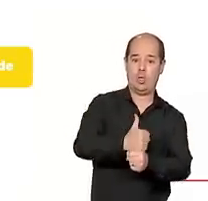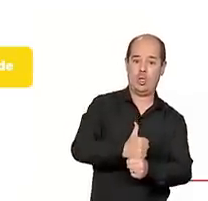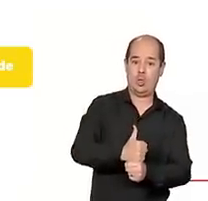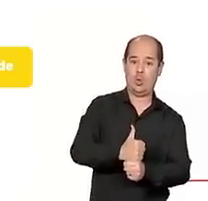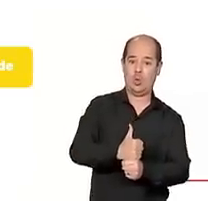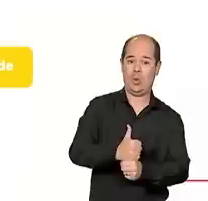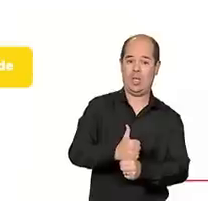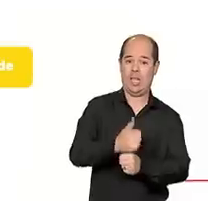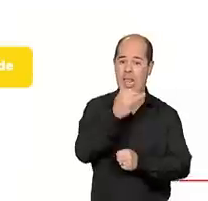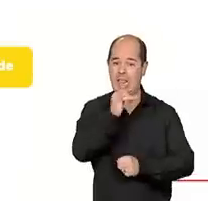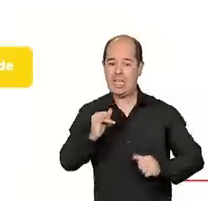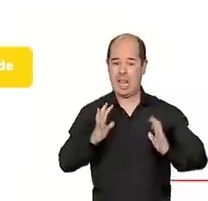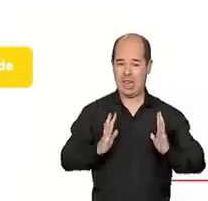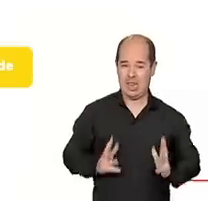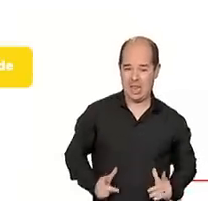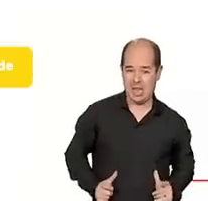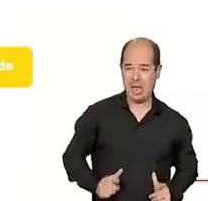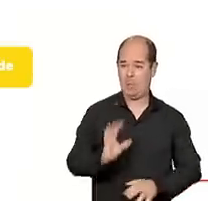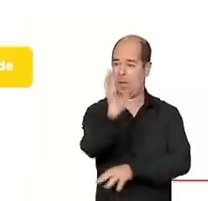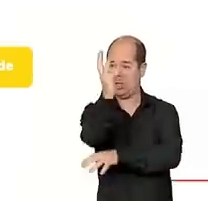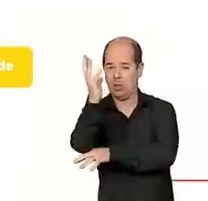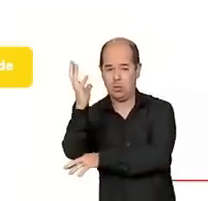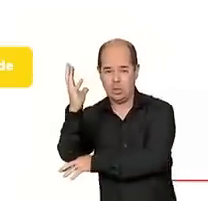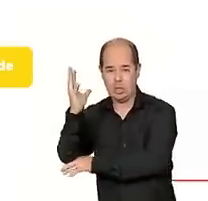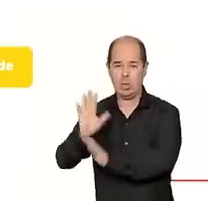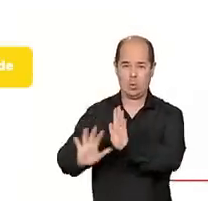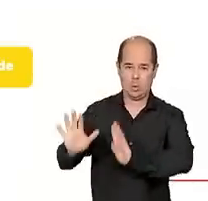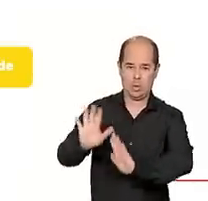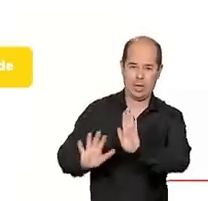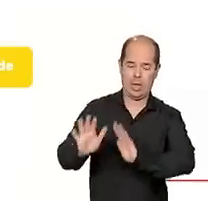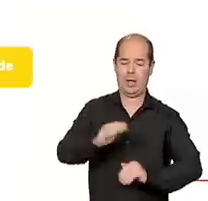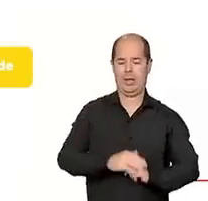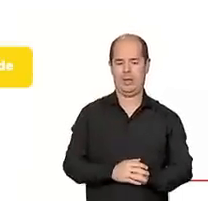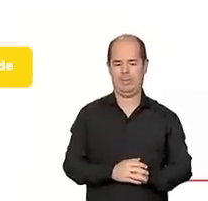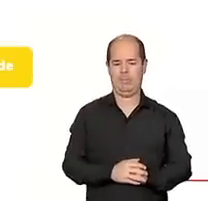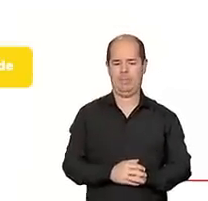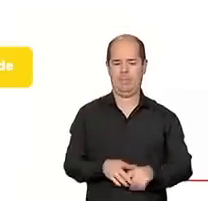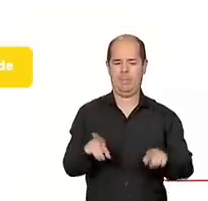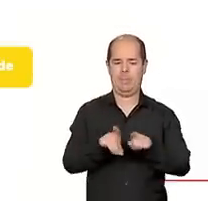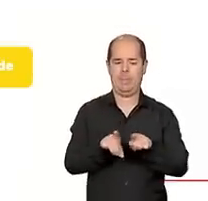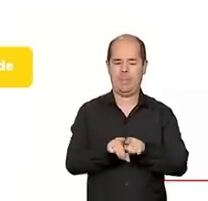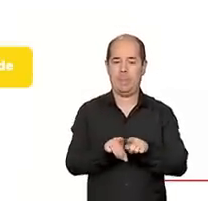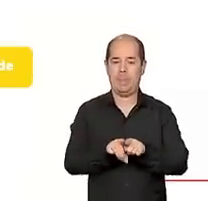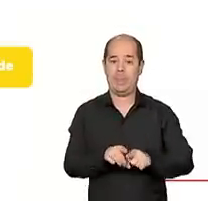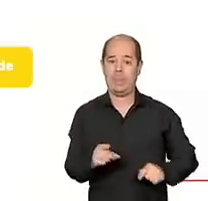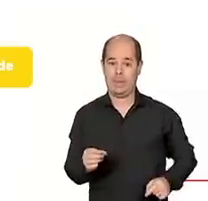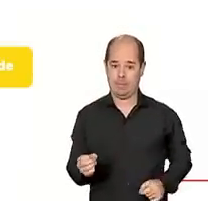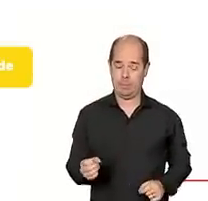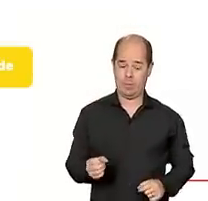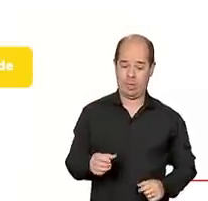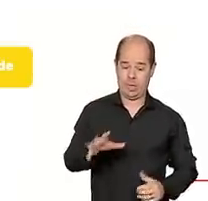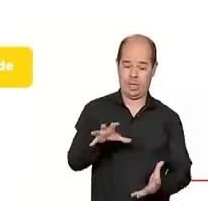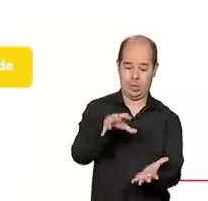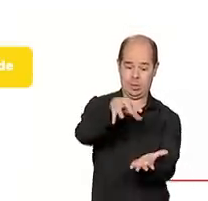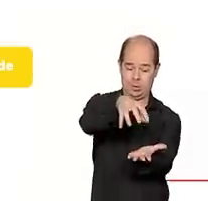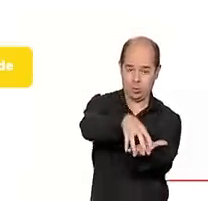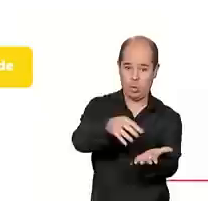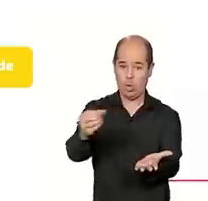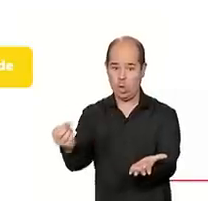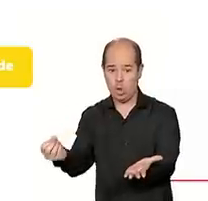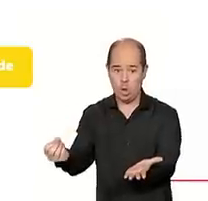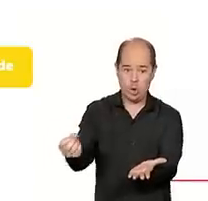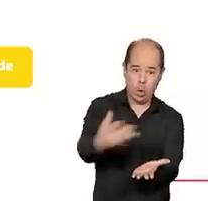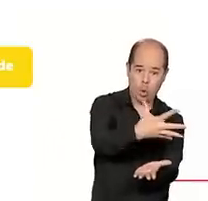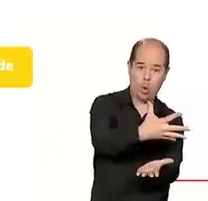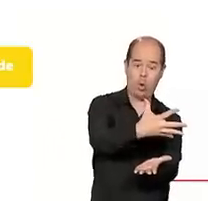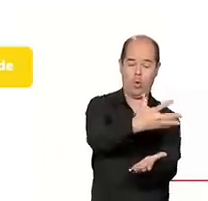práticas ecológicas estarão colocadas. Ampliar e modernizar a infraestrutura do complexo econômico e industrial da saúde,